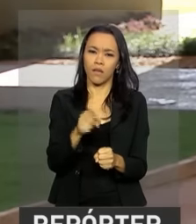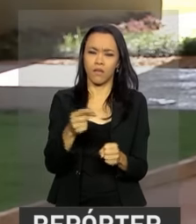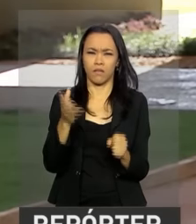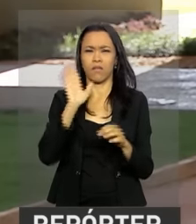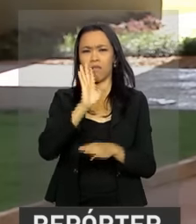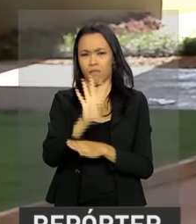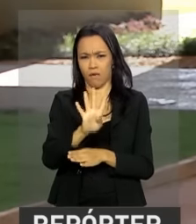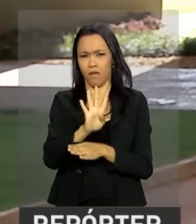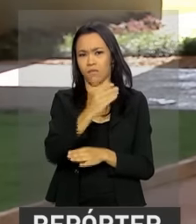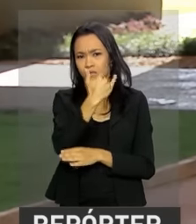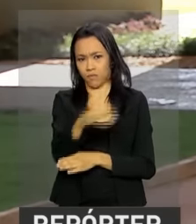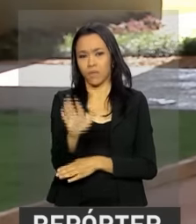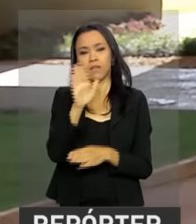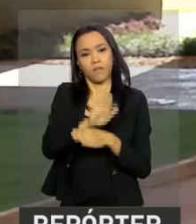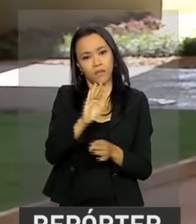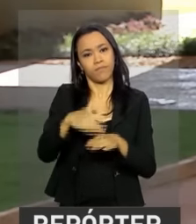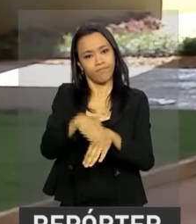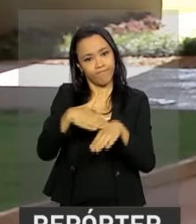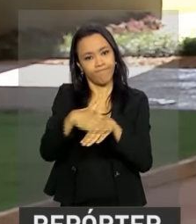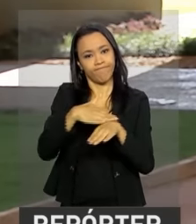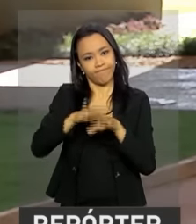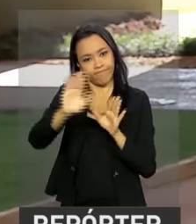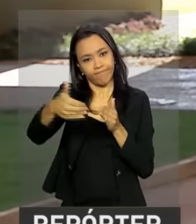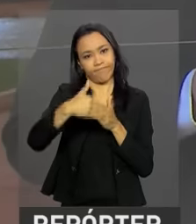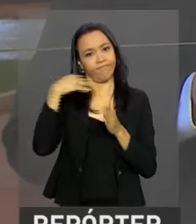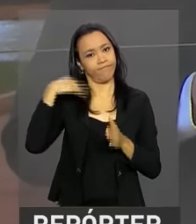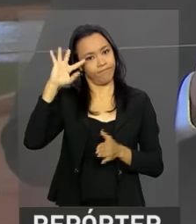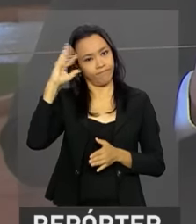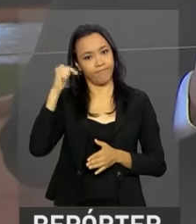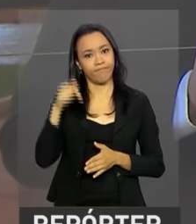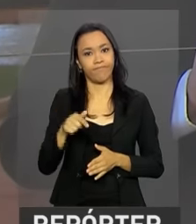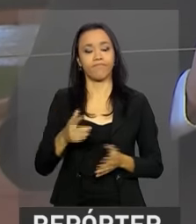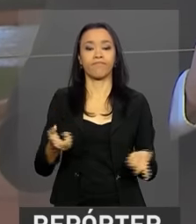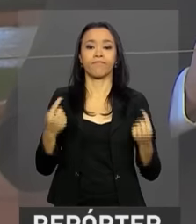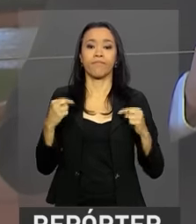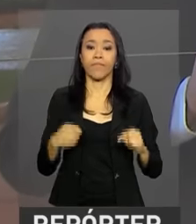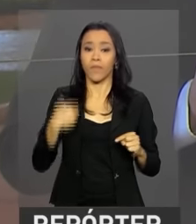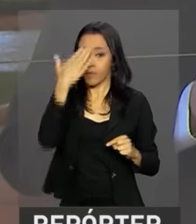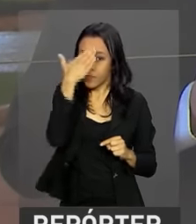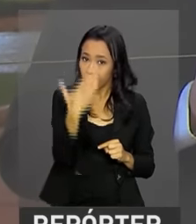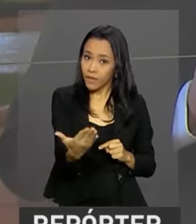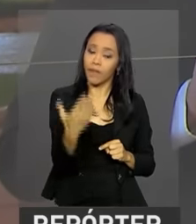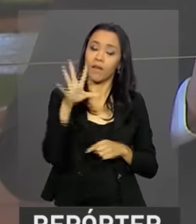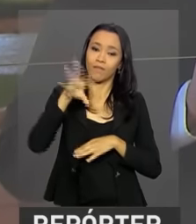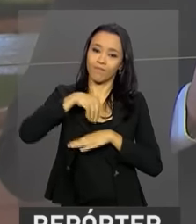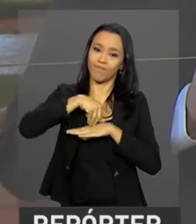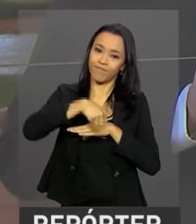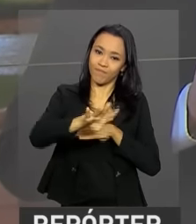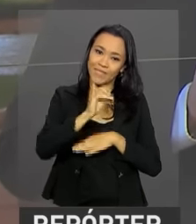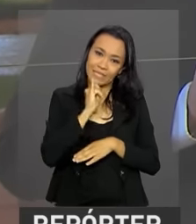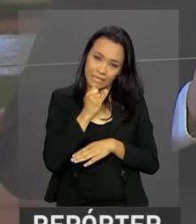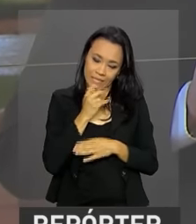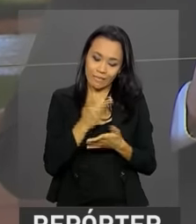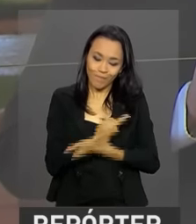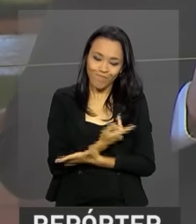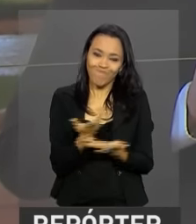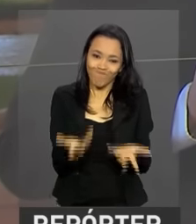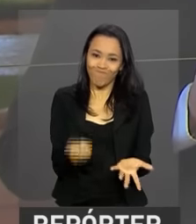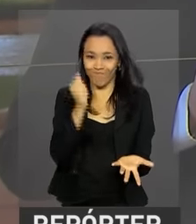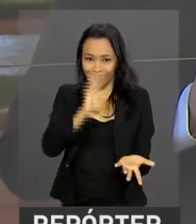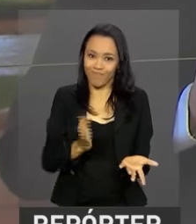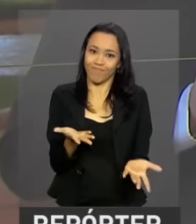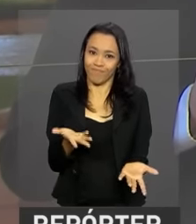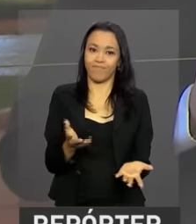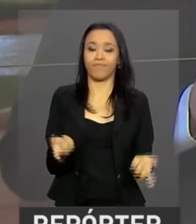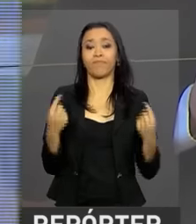4:30 da tarde aqui no Palácio do Planalto viu Leandro obrigado João Pedro pelas suas informações Uma Triste data para o Brasil